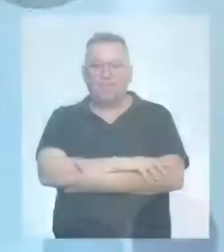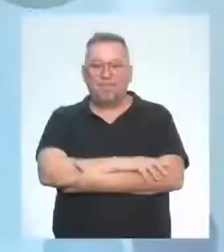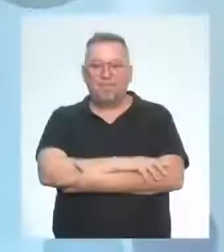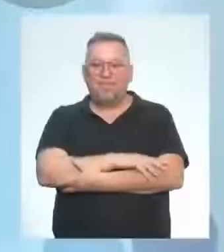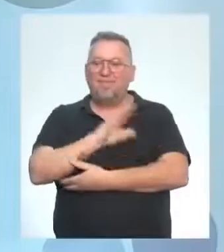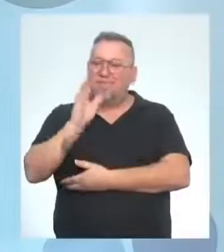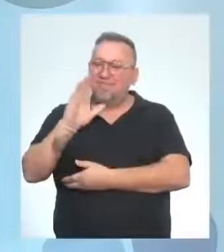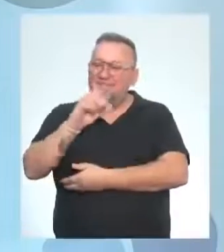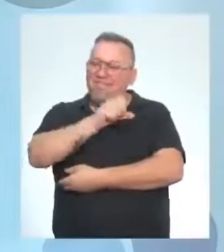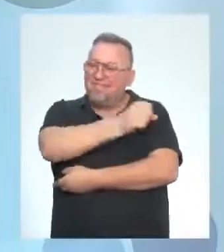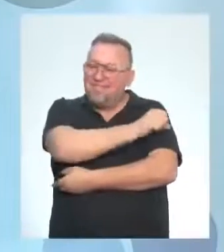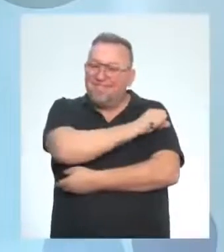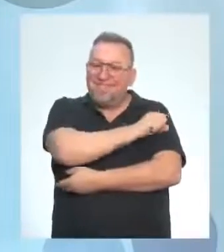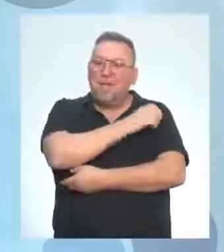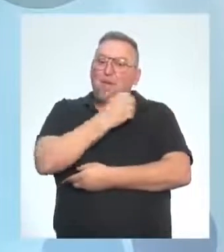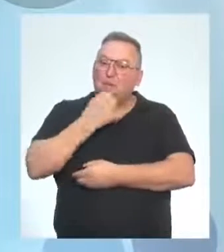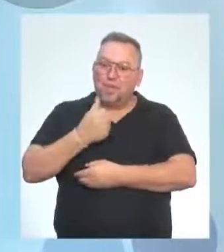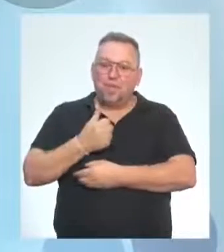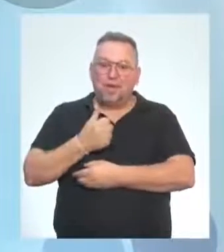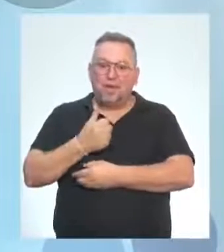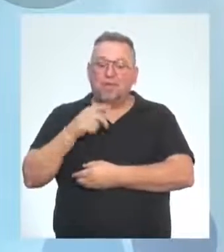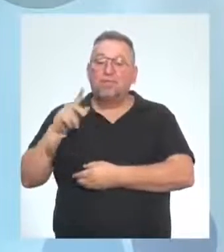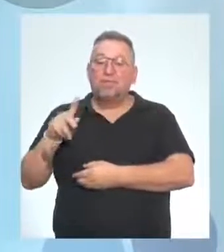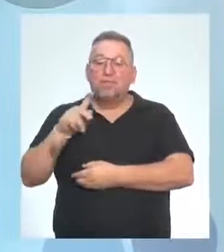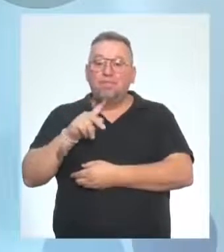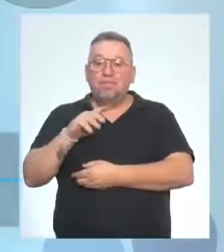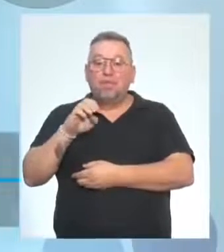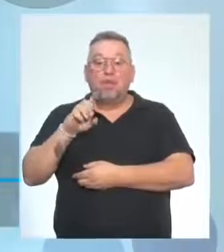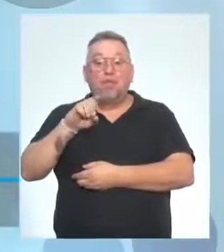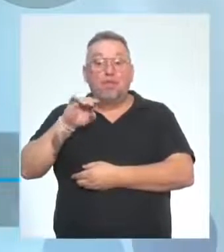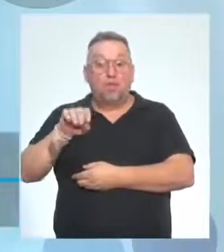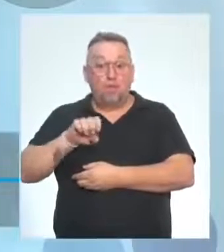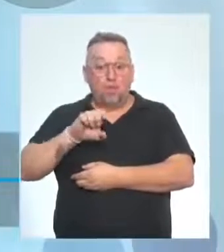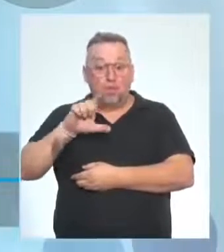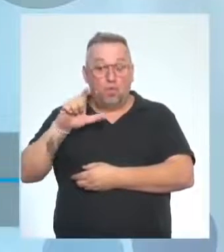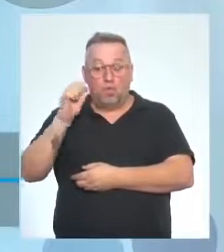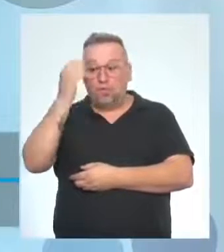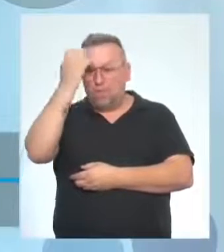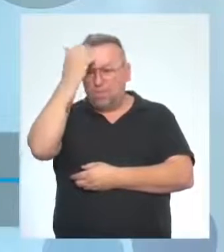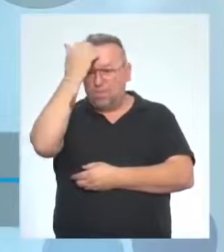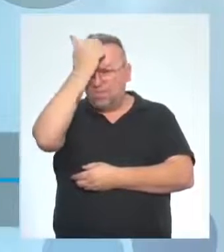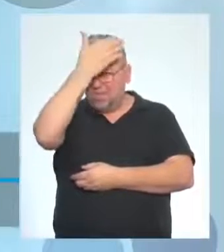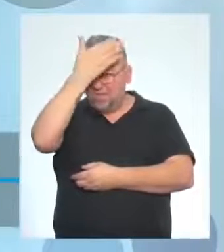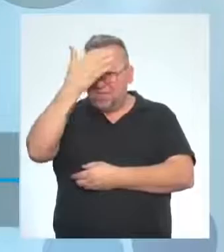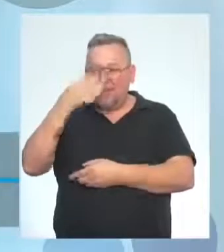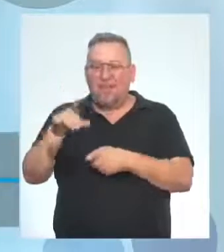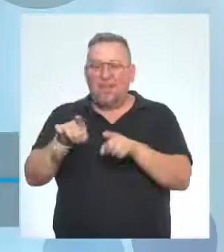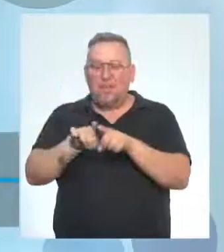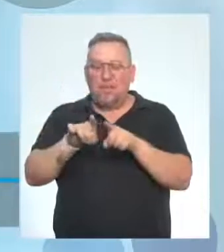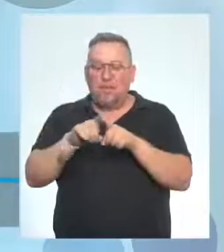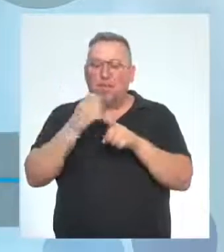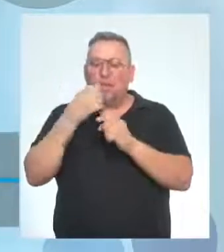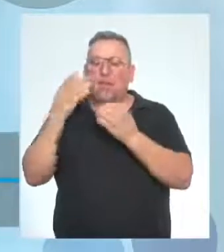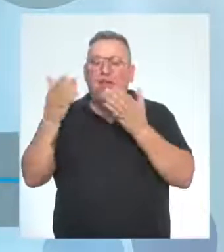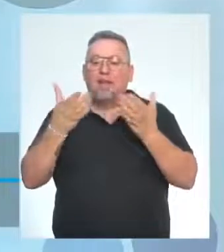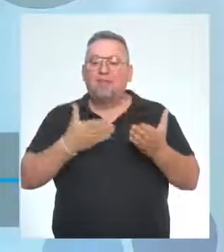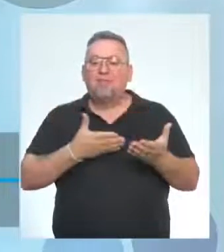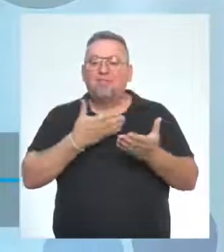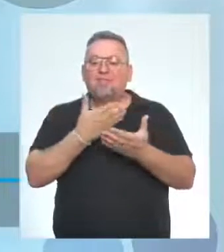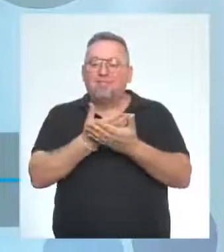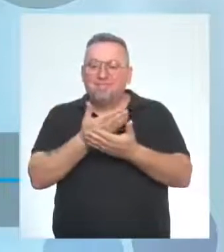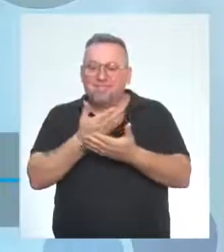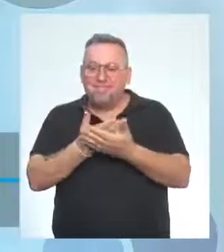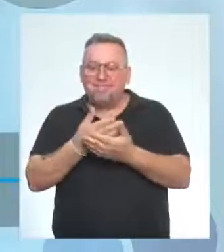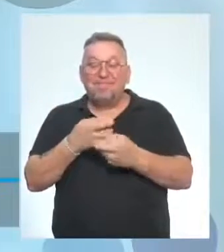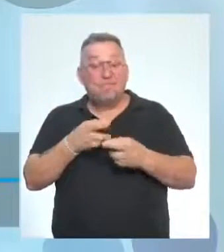Olá, oitavo ano, tudo bem? Eu sou o professor Edijoel. Quero dar as boas-vindas a você, estudante, aos responsáveis